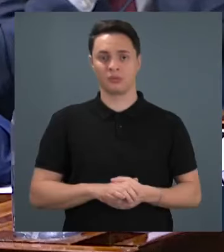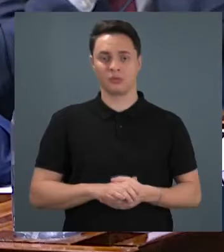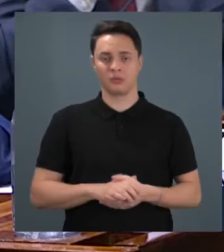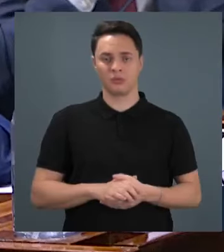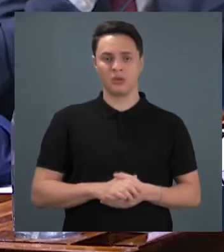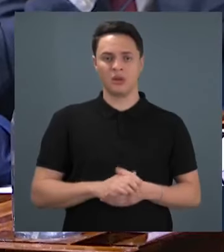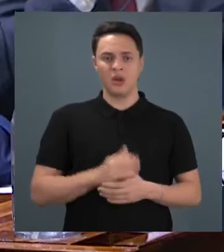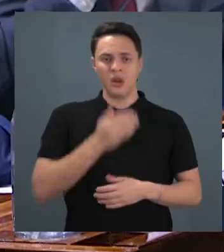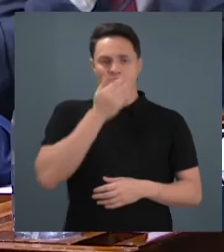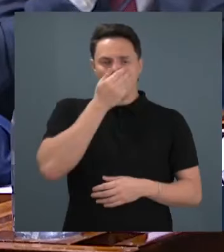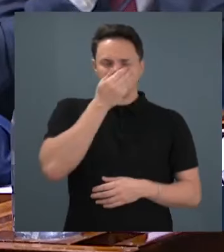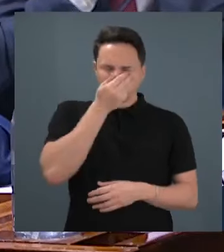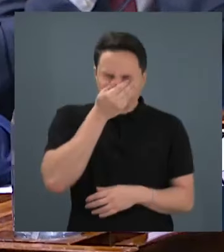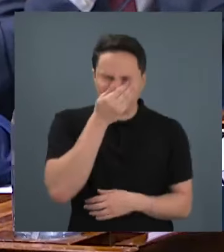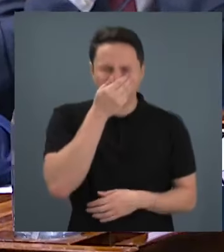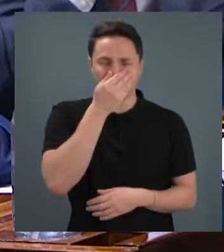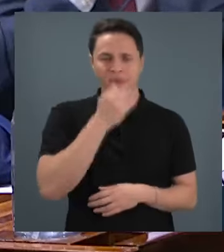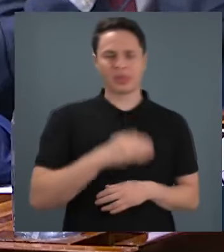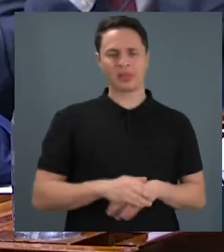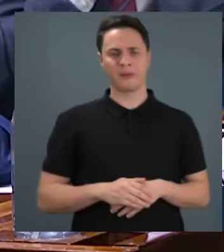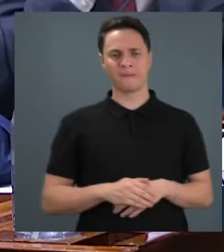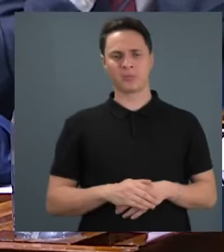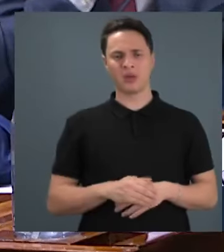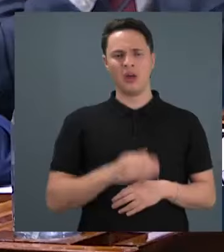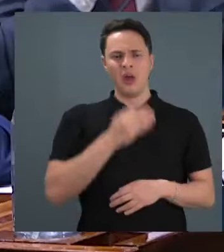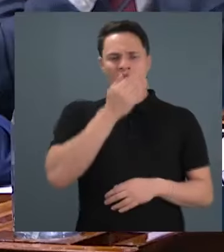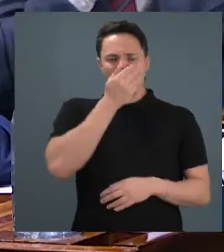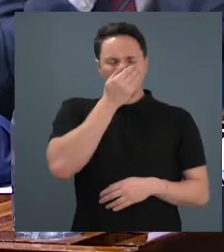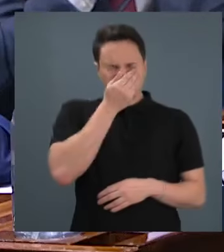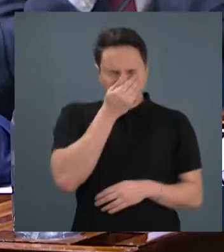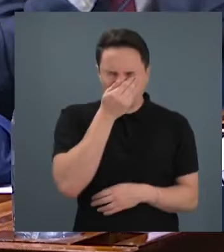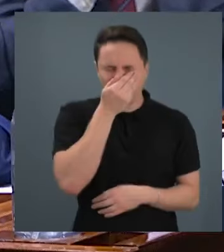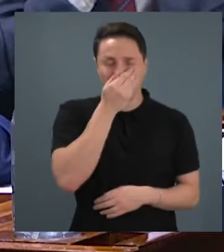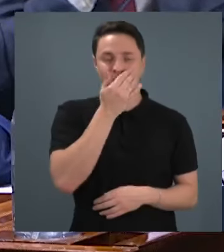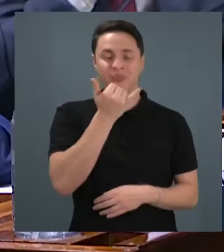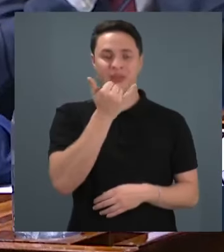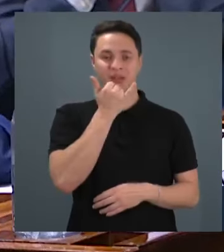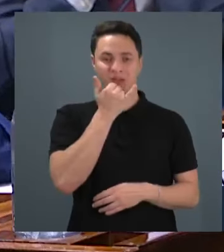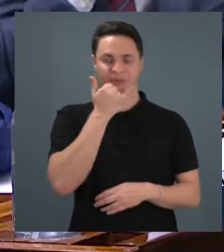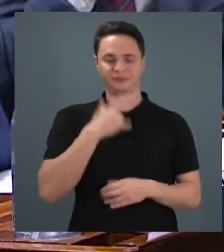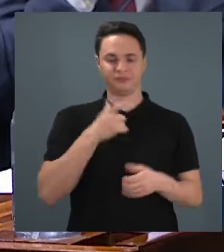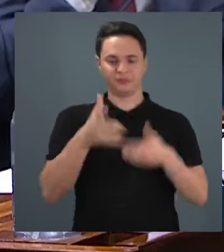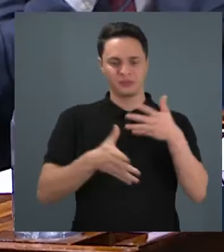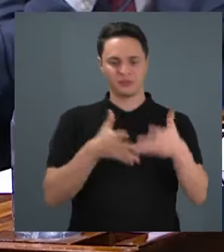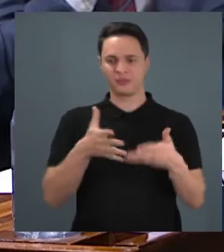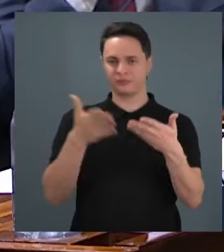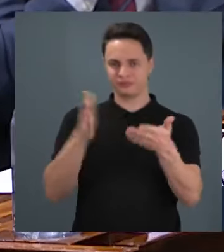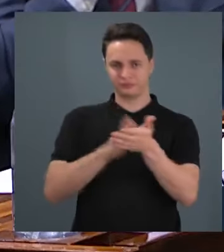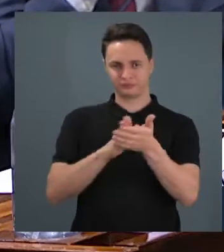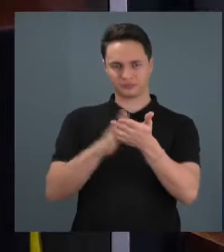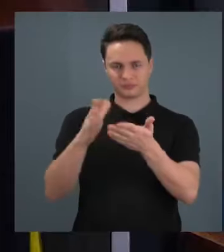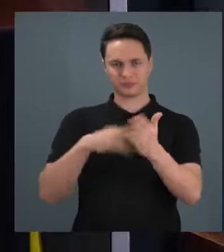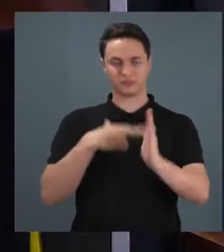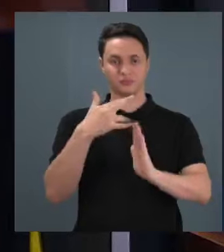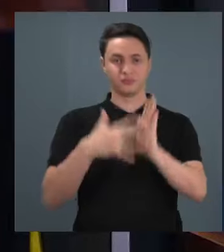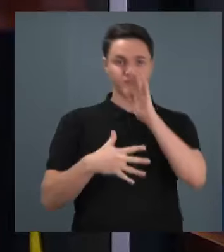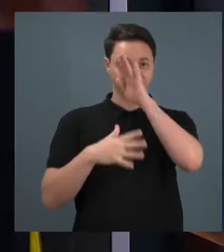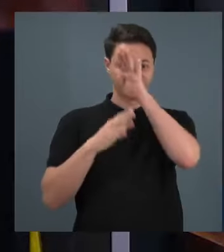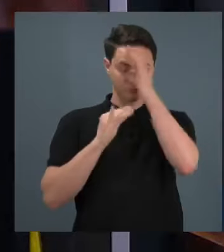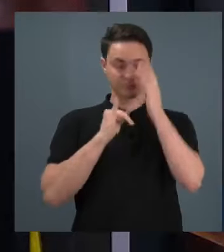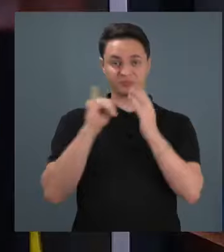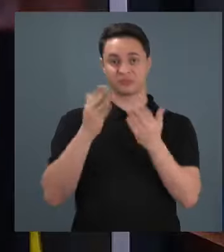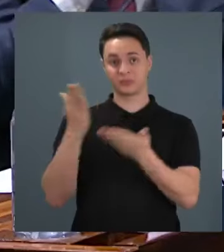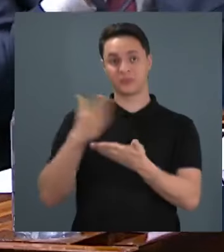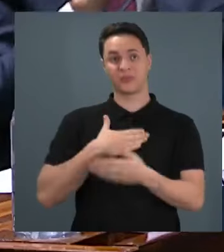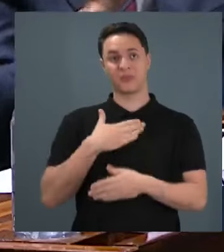tá tendo que fazer essa fala aqui, elogio aqui, claro, o trabalho do relator, que faz a sua parte aqui, dizer ao